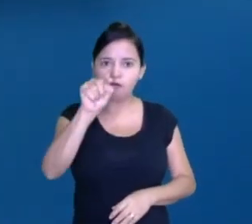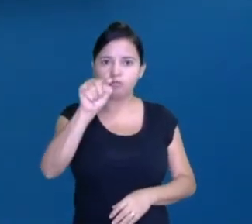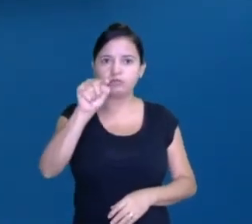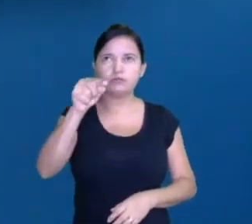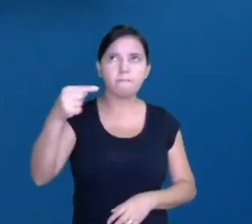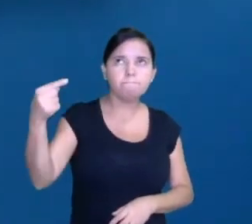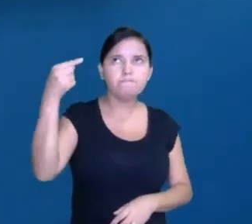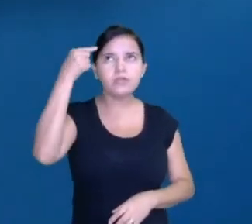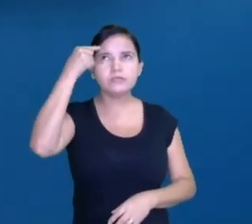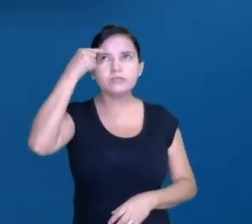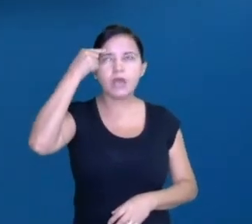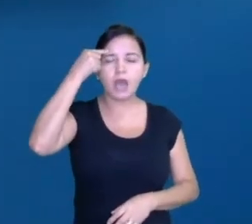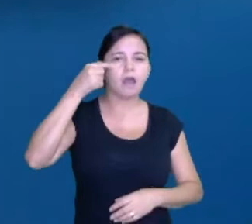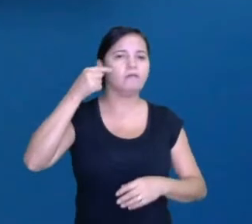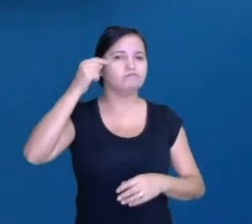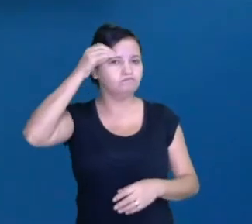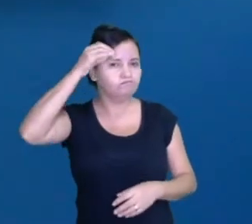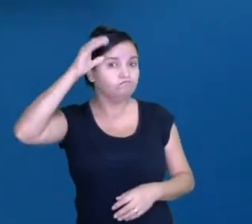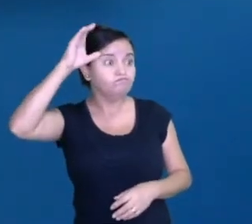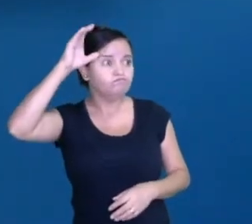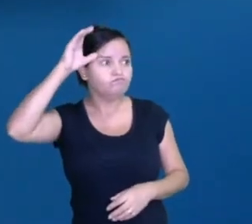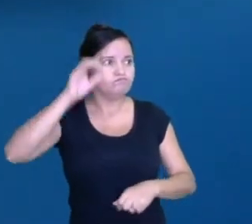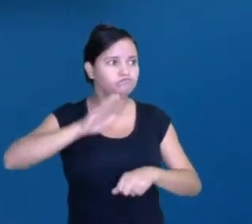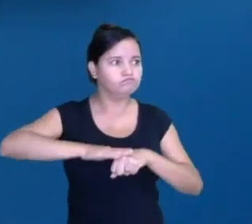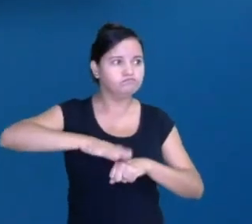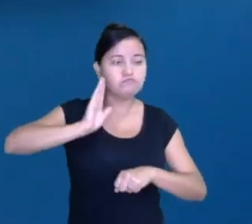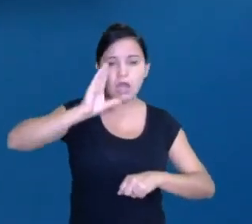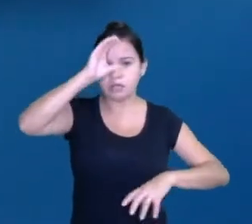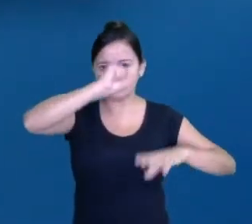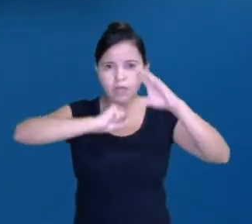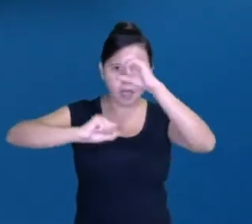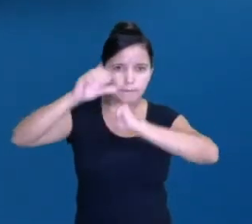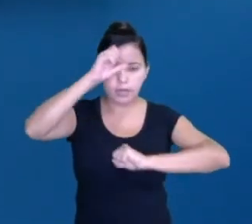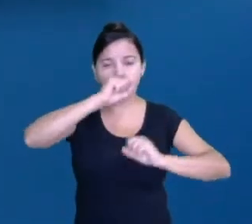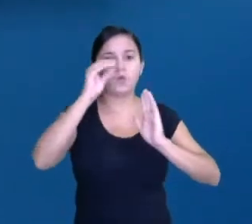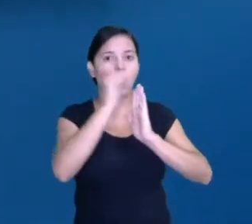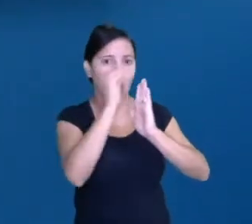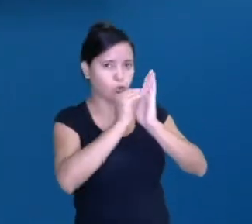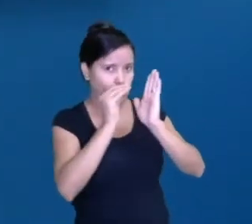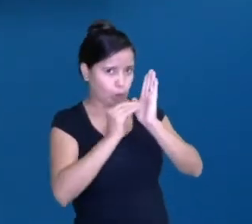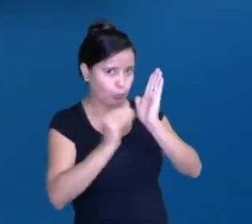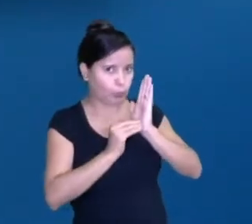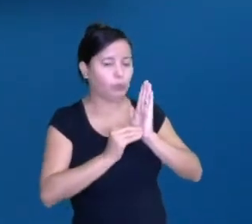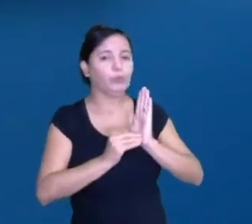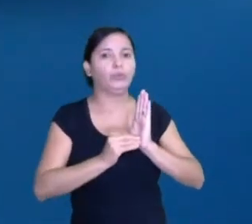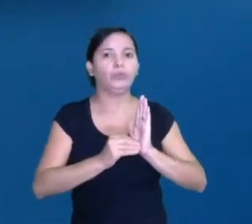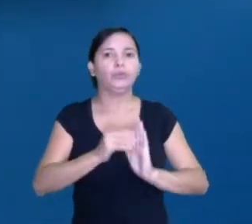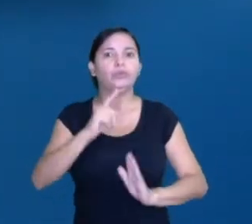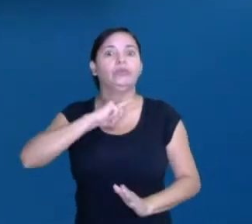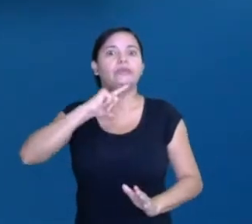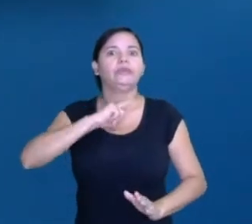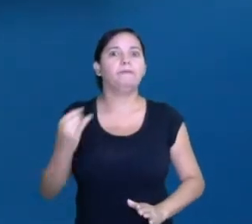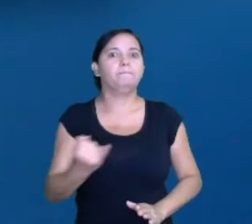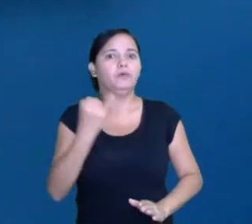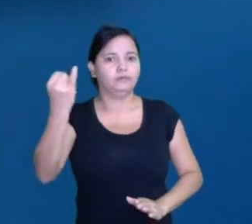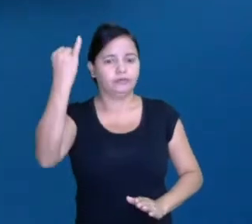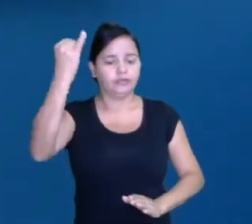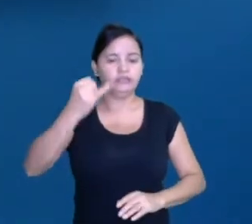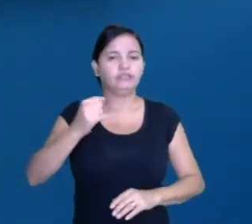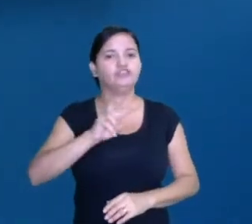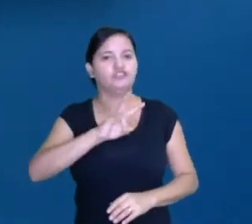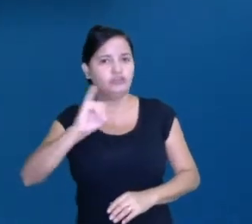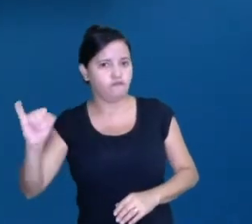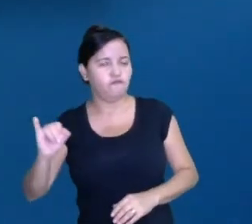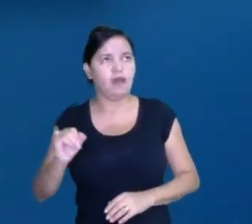bem construído, muito bem edificado na forma de ver esse assunto, a gente está dando passos largos, passos para